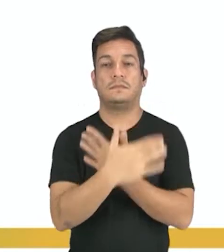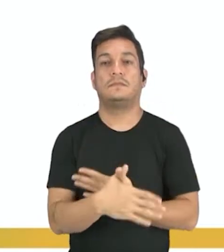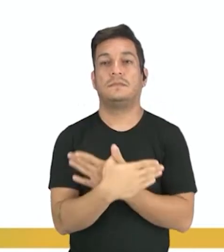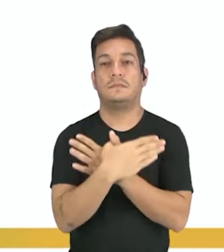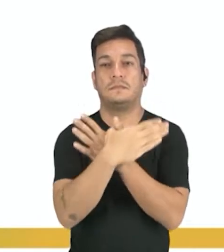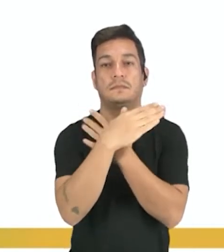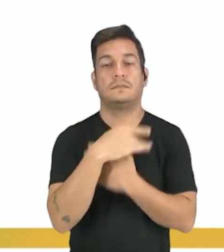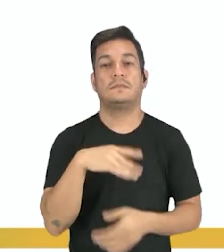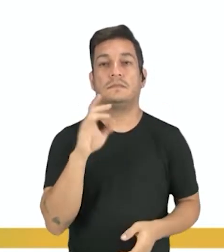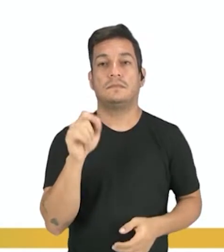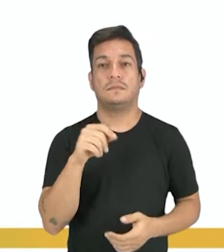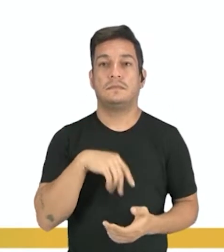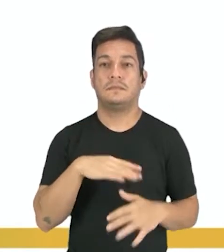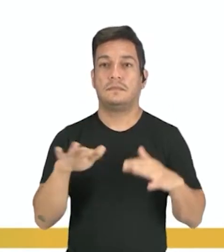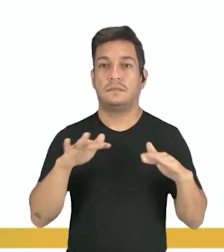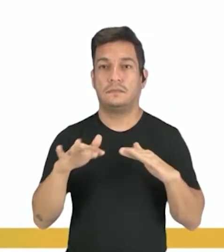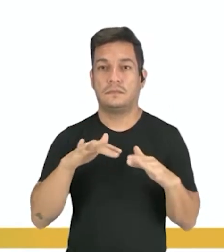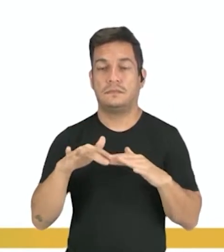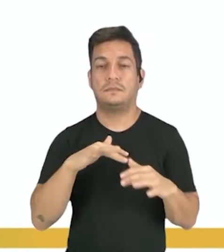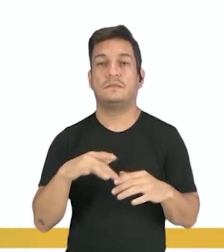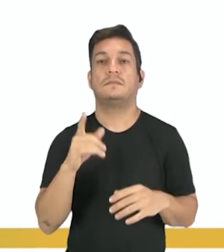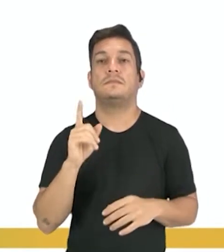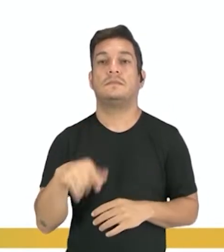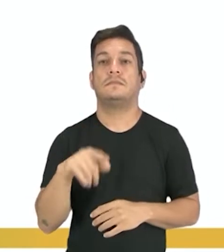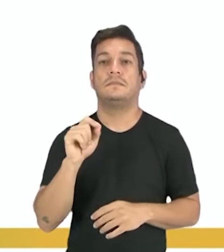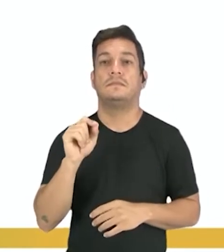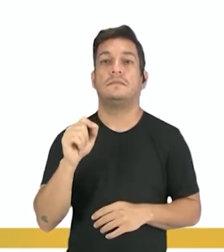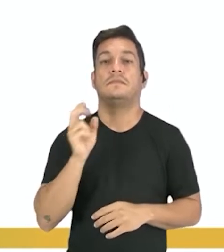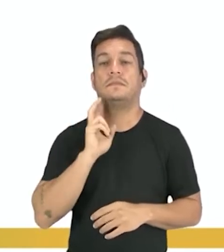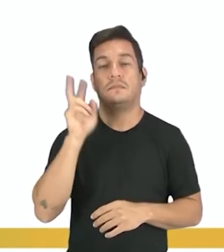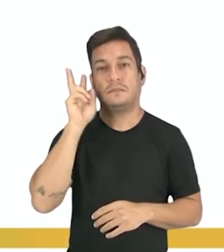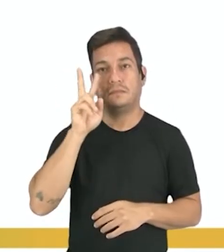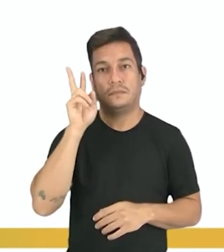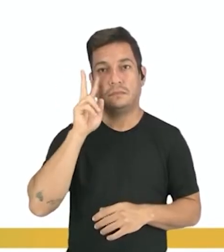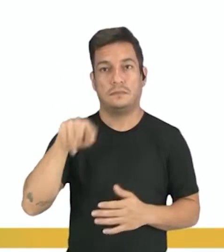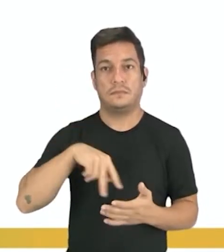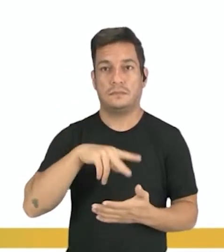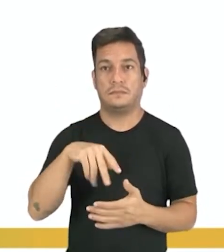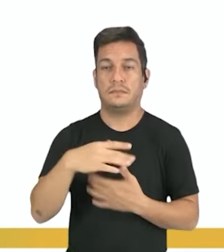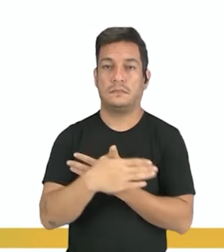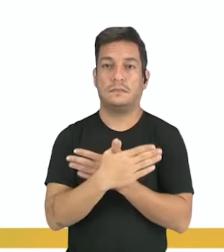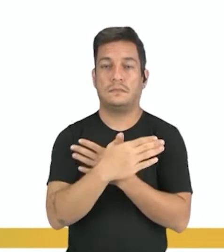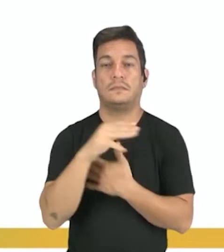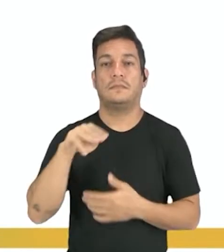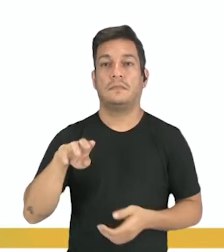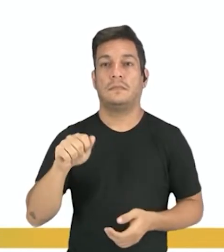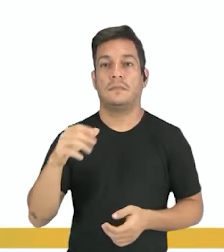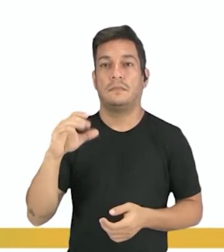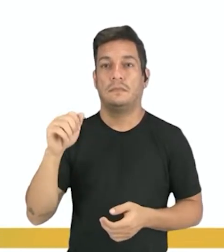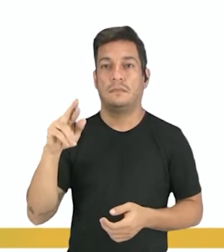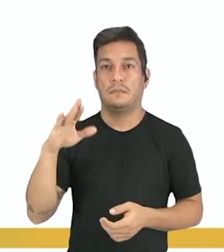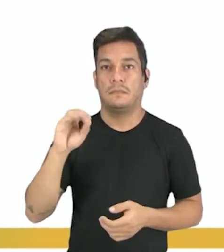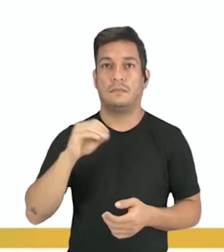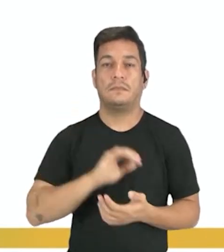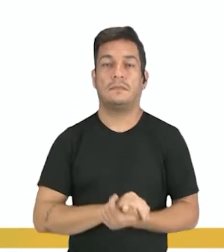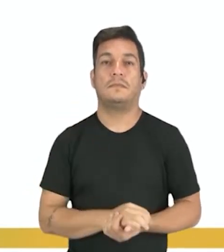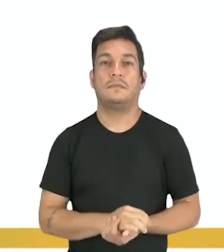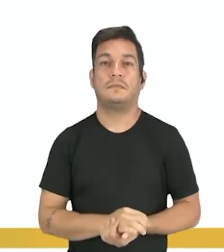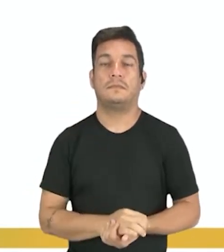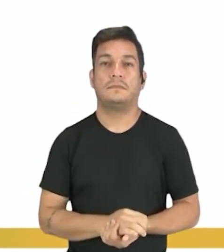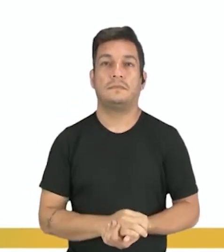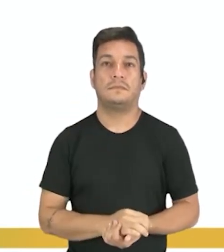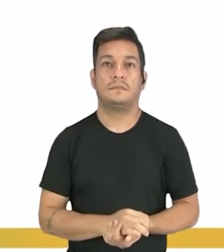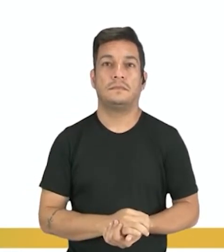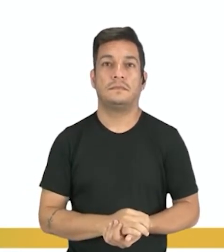os seus paz a todos já vai é para lembrar esse pássaro chamado maçarico próximo